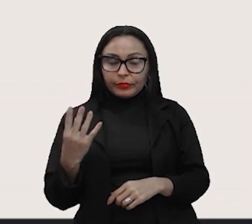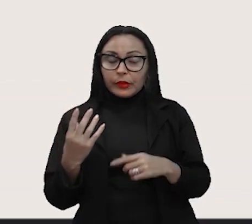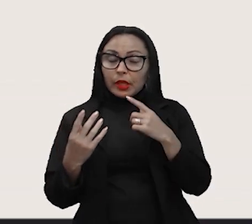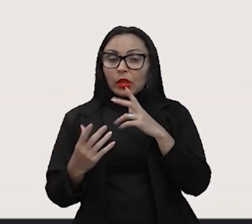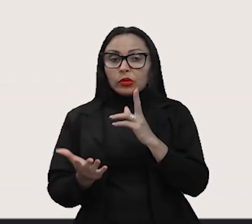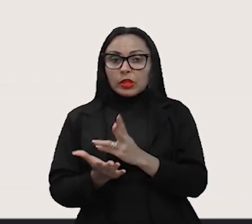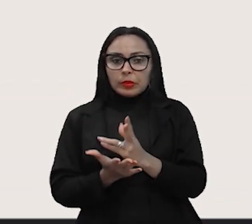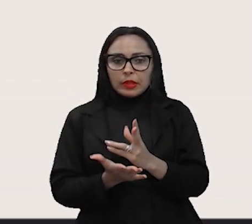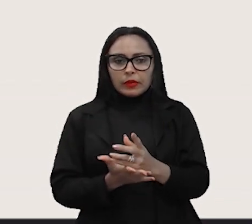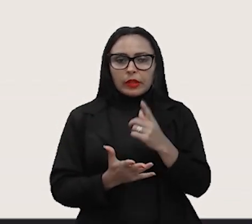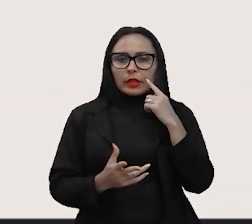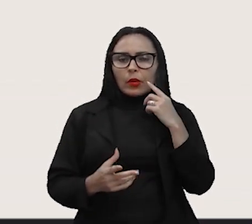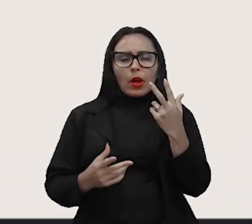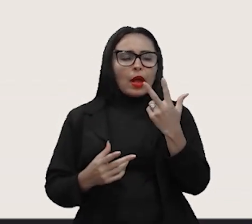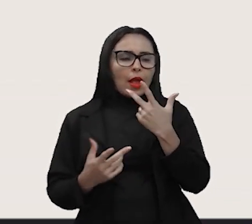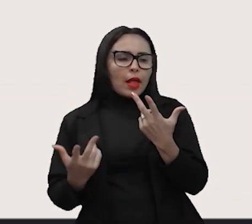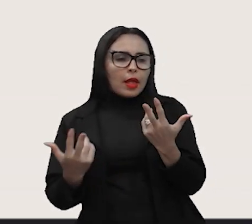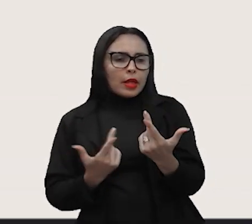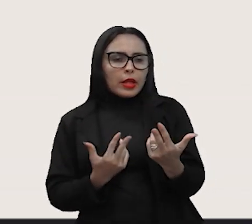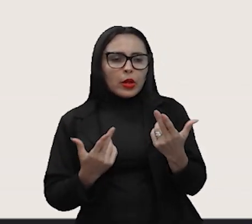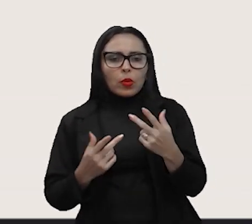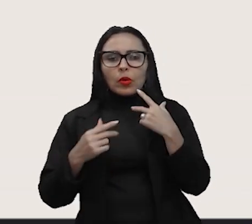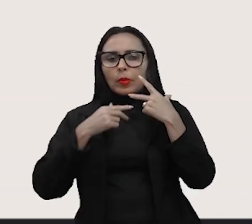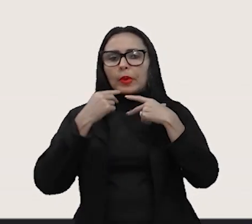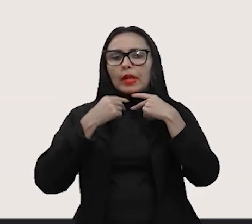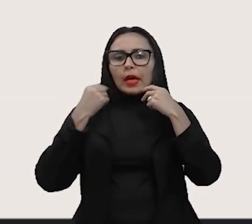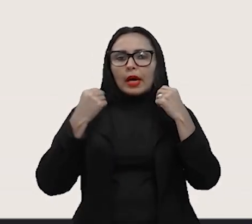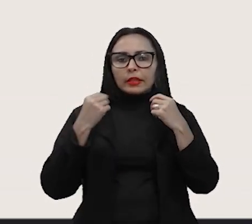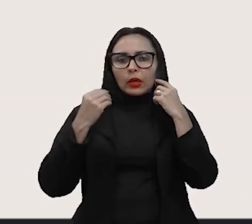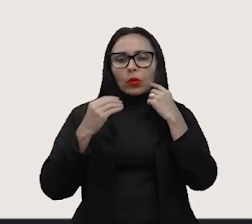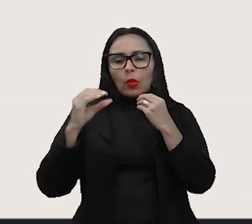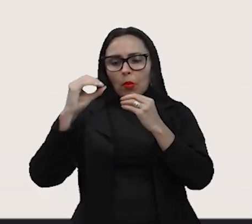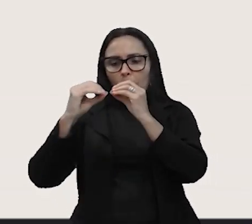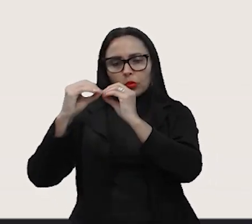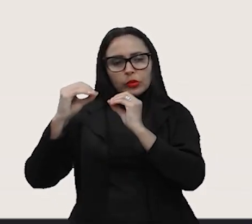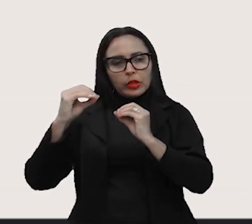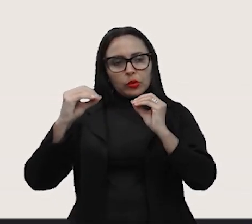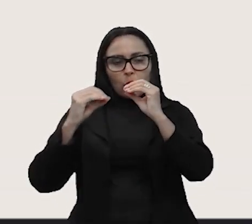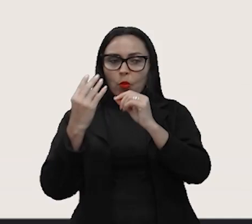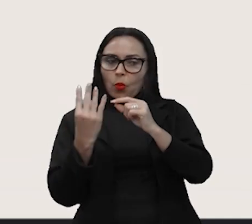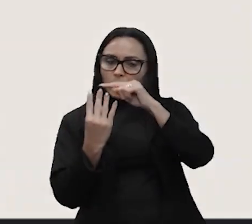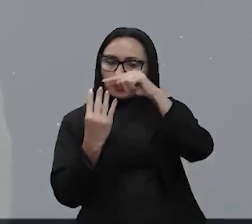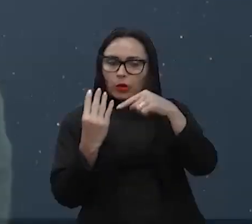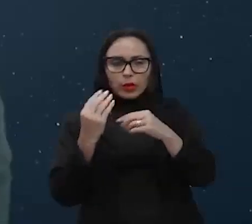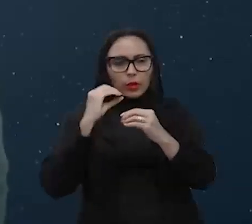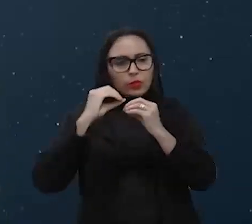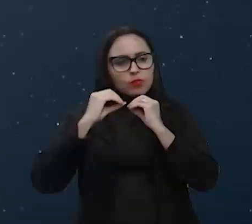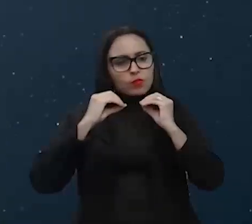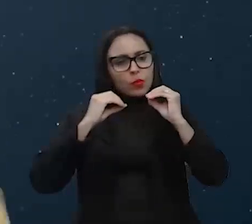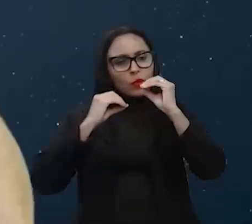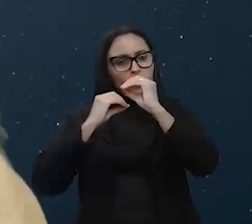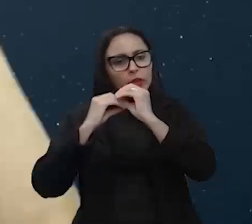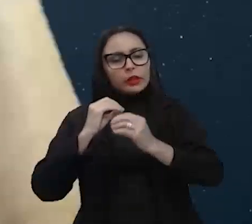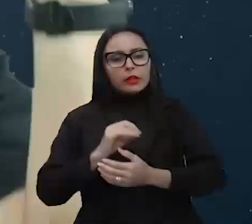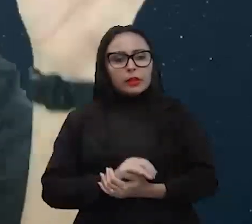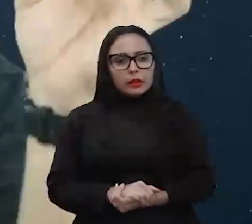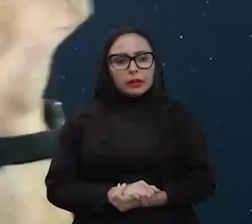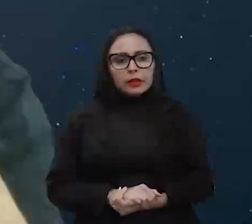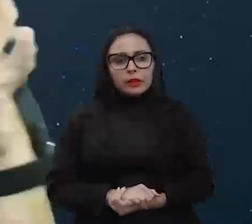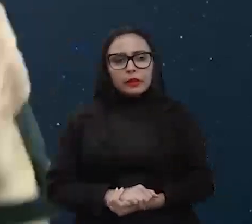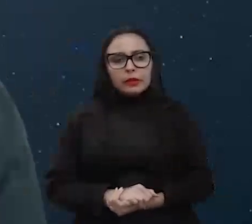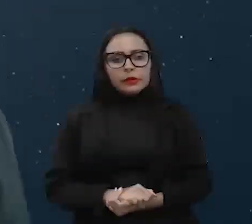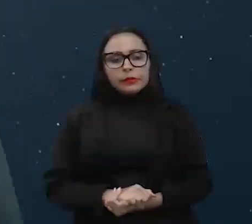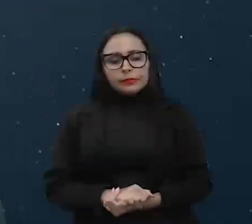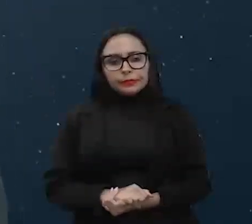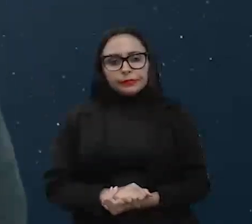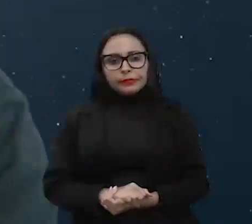uma gravata borboleta com 4 bolinhas. É como se fosse uma gravata borboleta com 4 bolinhas. A gravata borboleta é a tireoide. As bolinhas